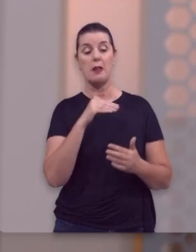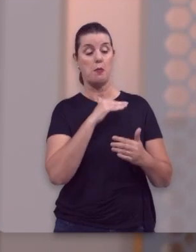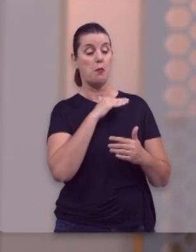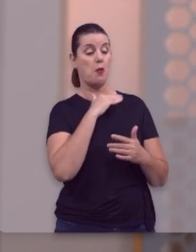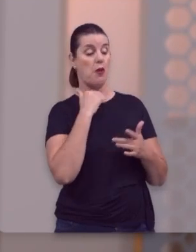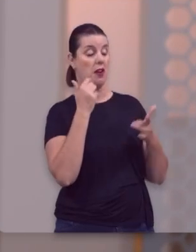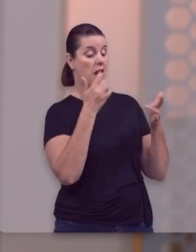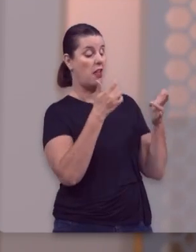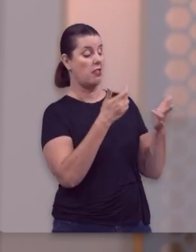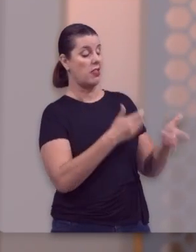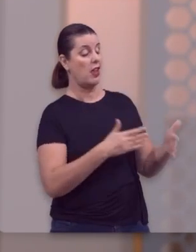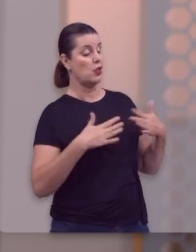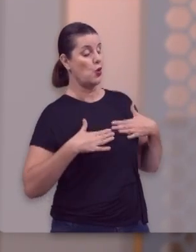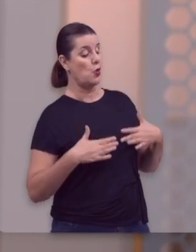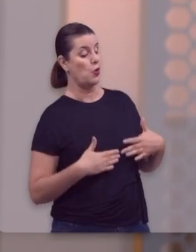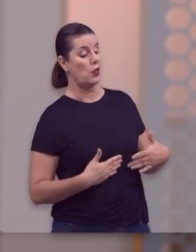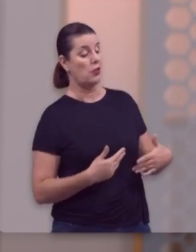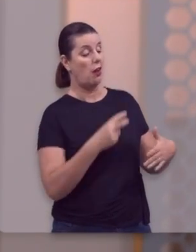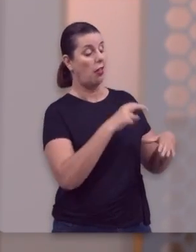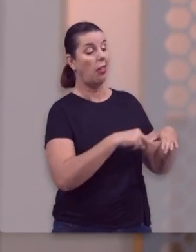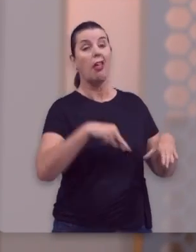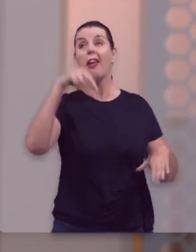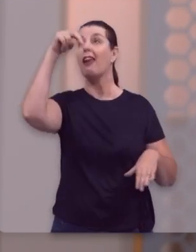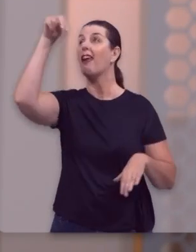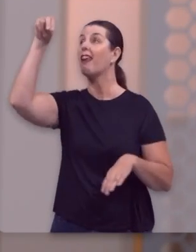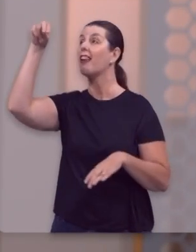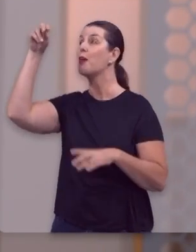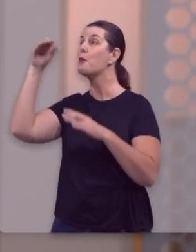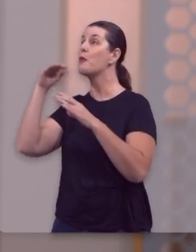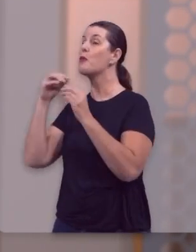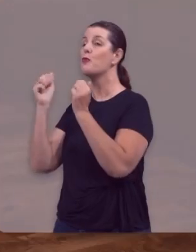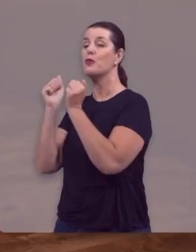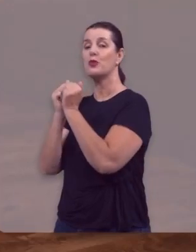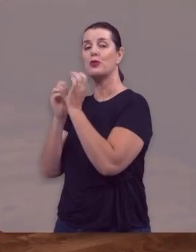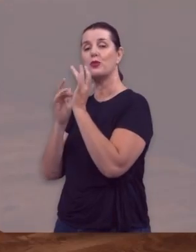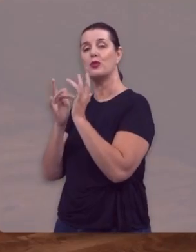corpo e habitar com o Senhor.